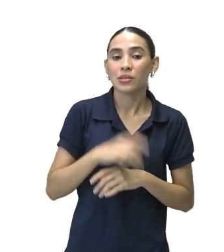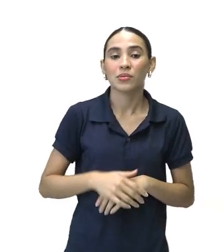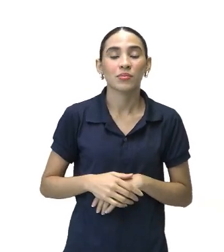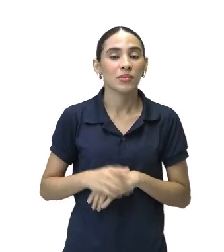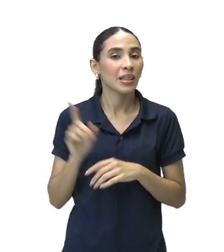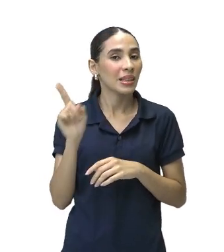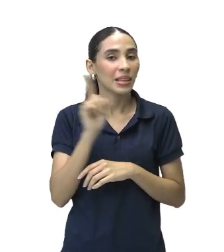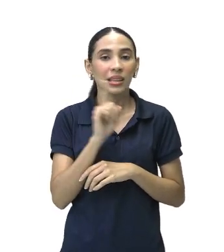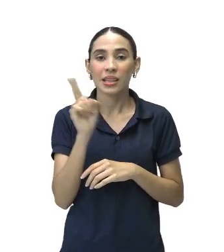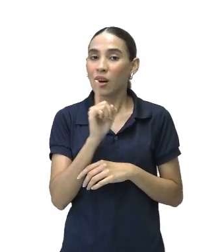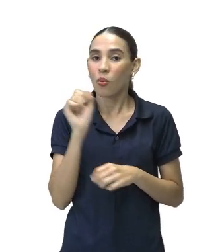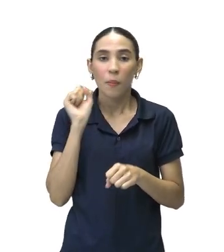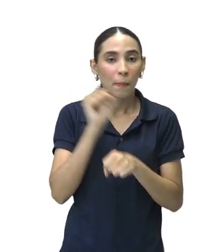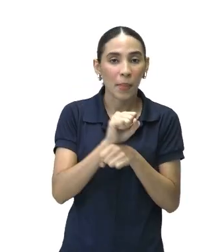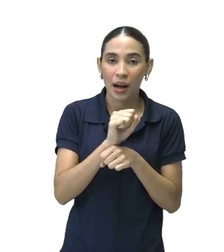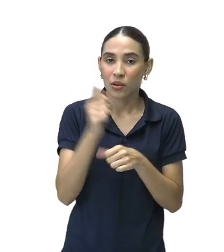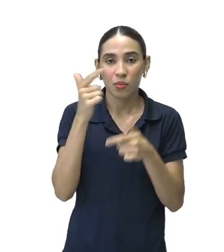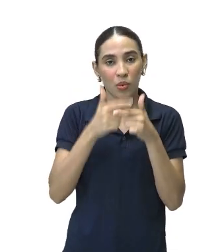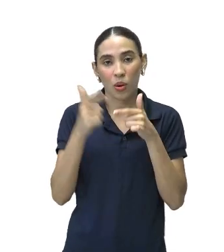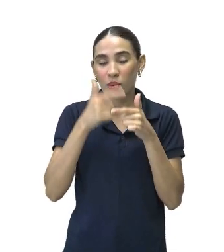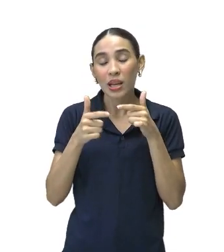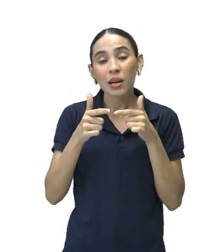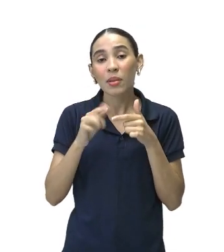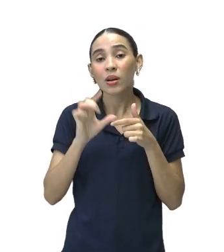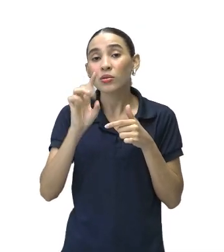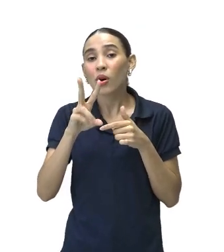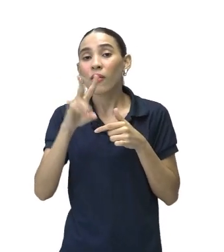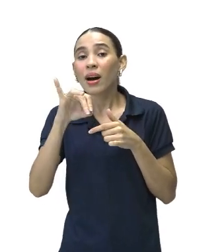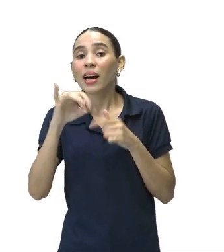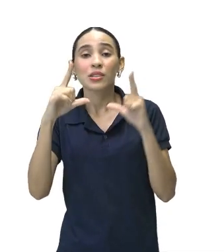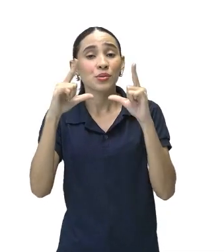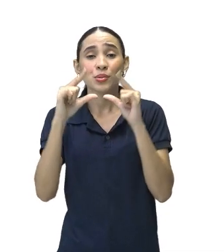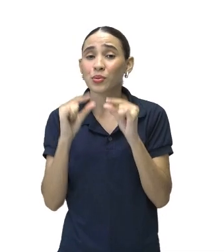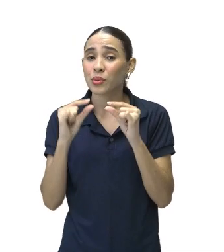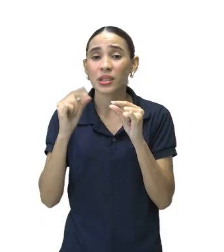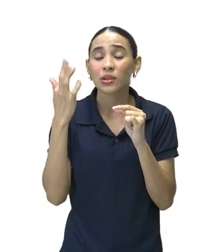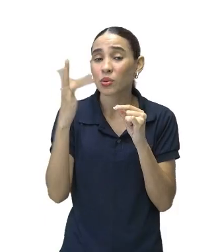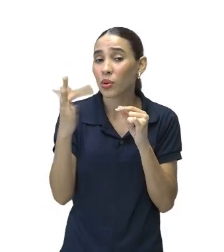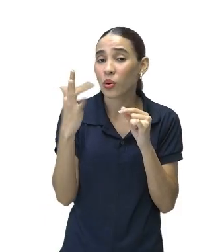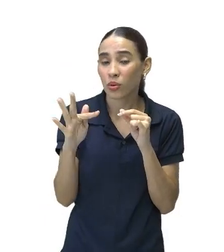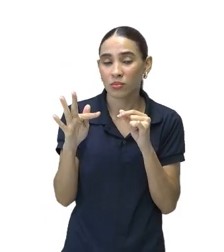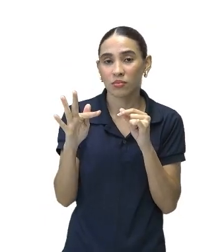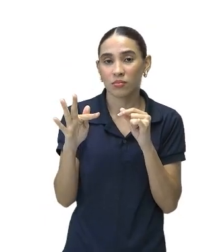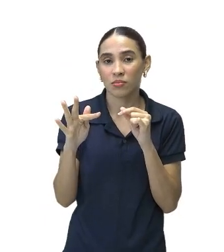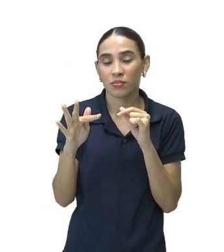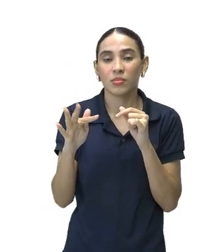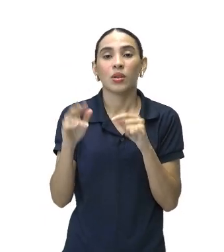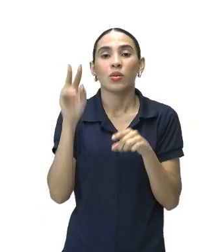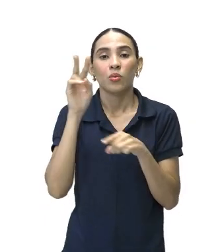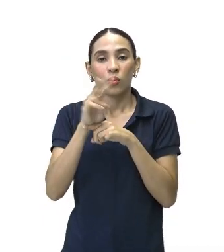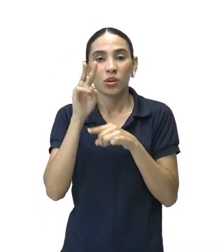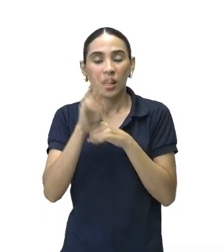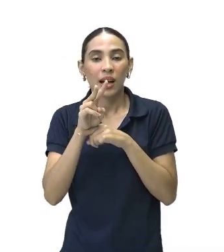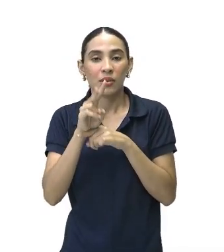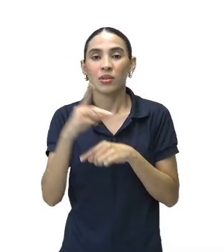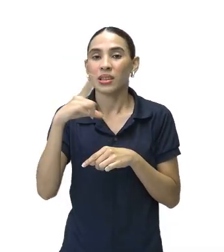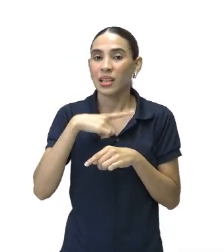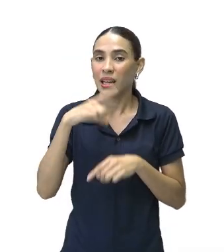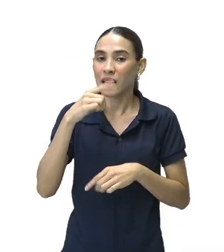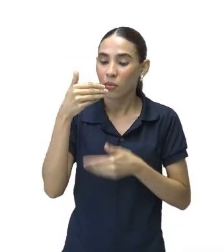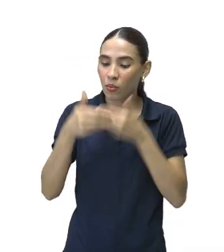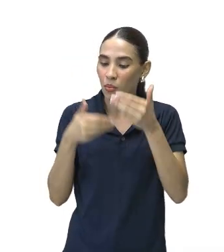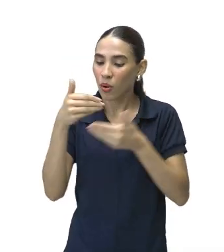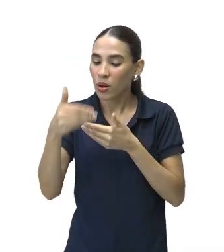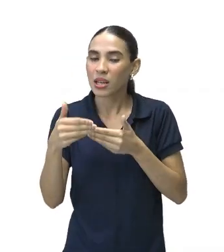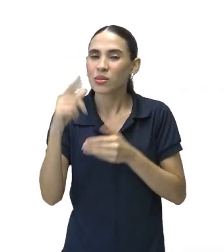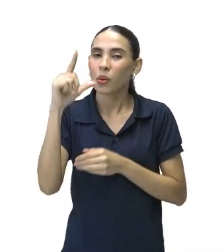ele não cessa o problema, ele vai amenizar um sintoma, para que o seu tratamento tenha um processo